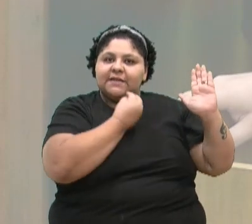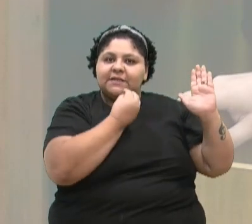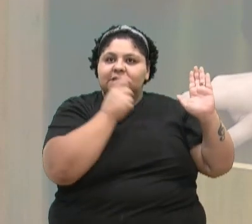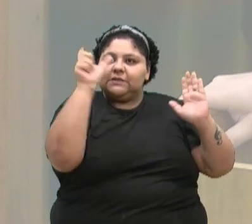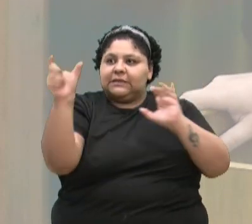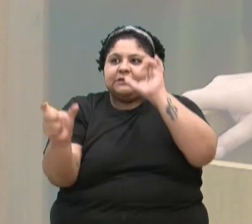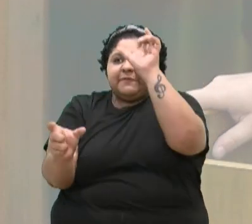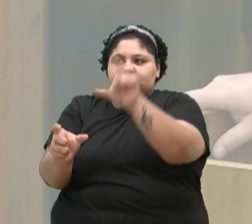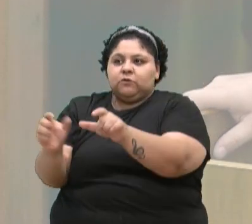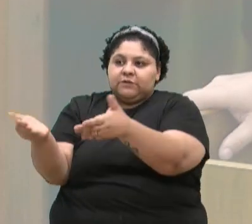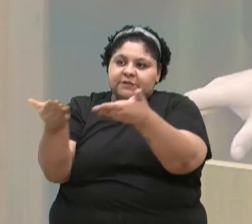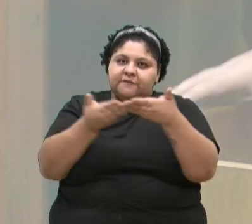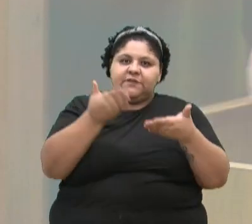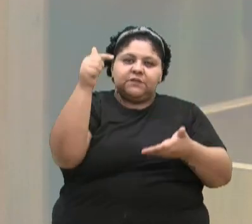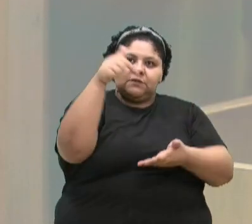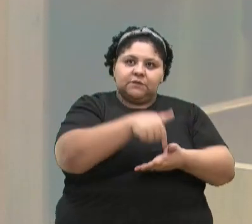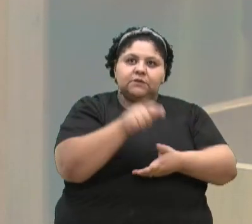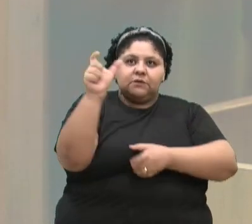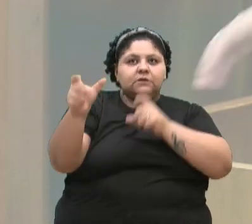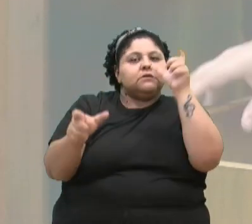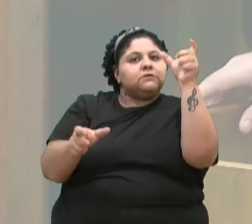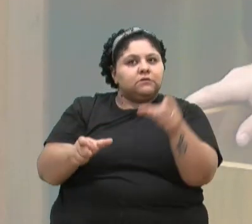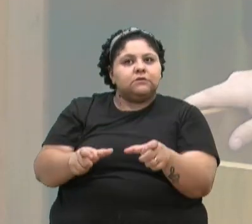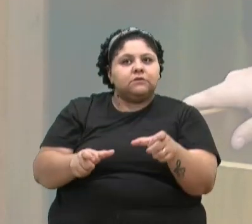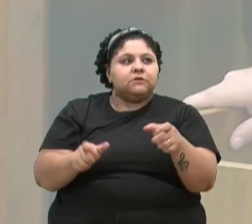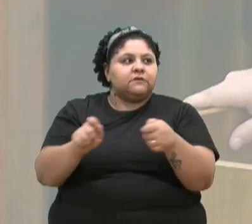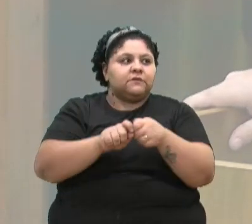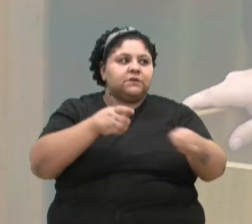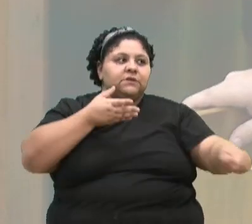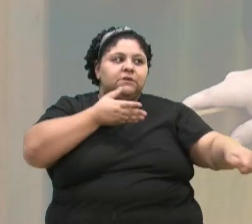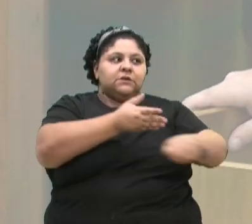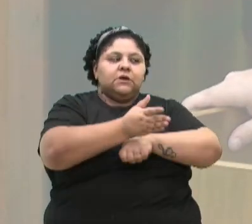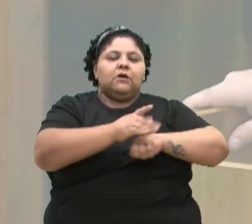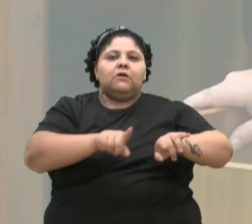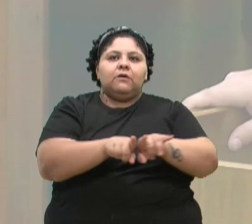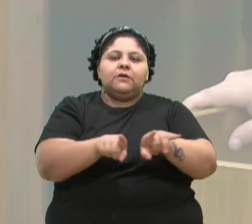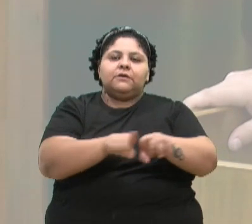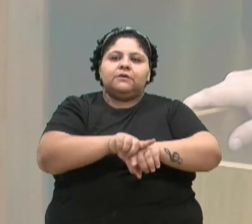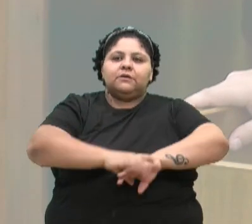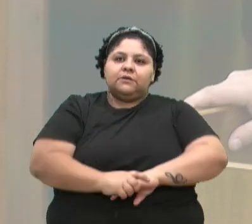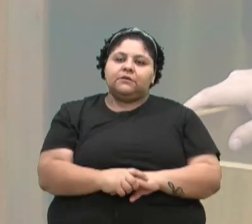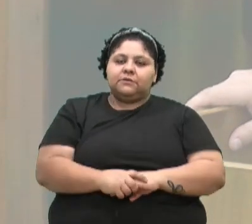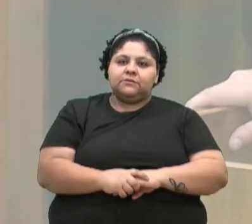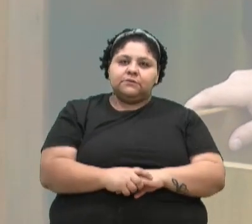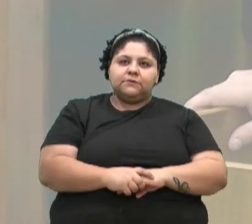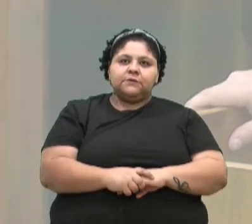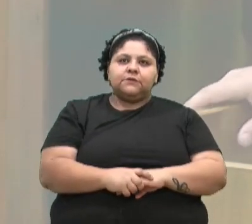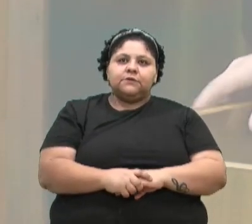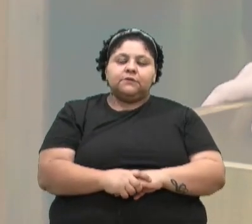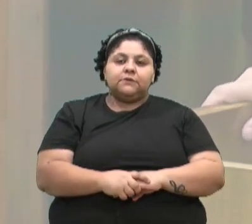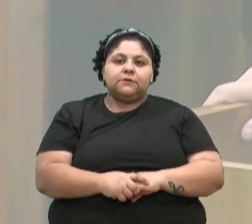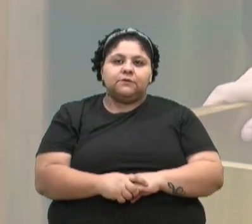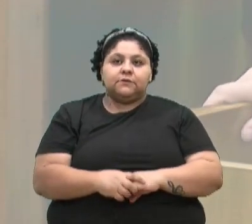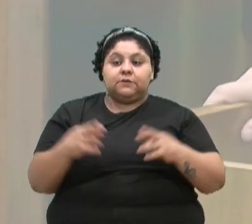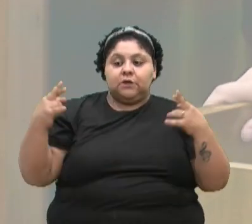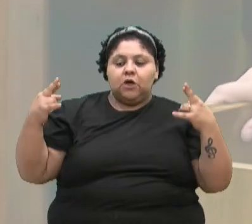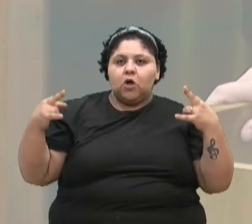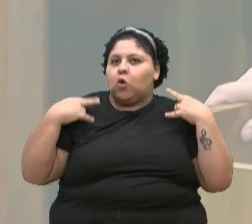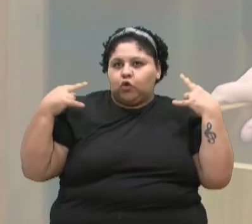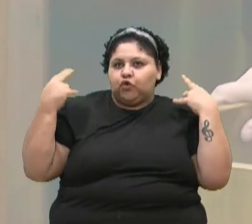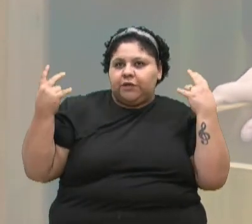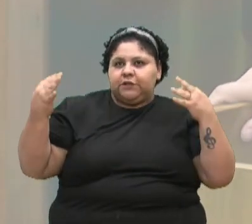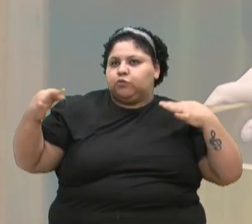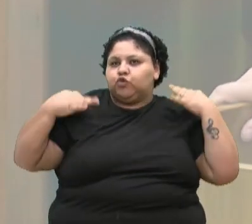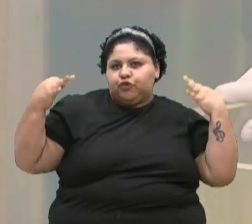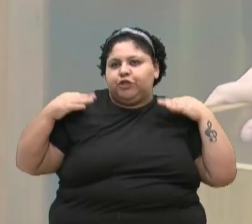dos visitantes e das pessoas que estão envolvidas com essa área. O turismo, assim como tudo o